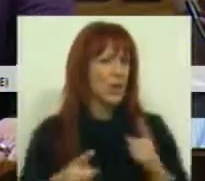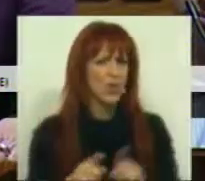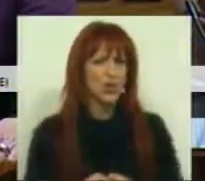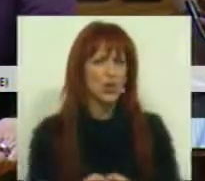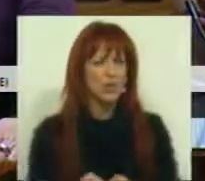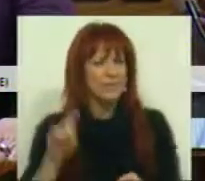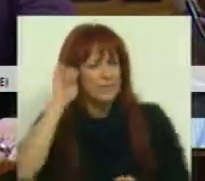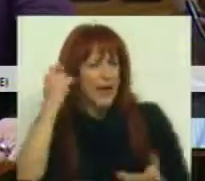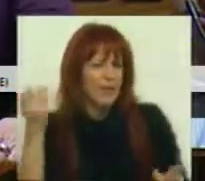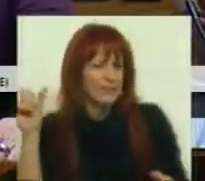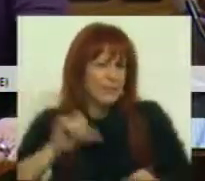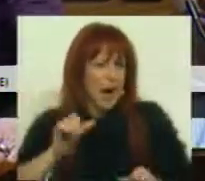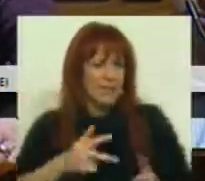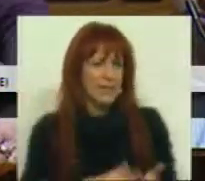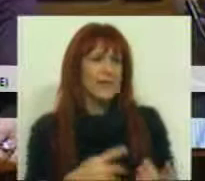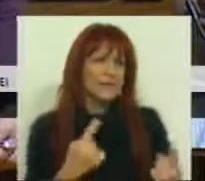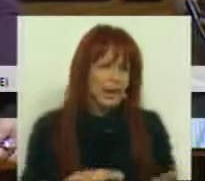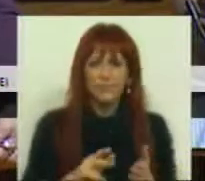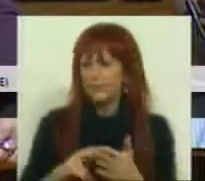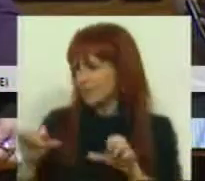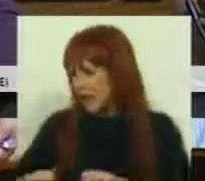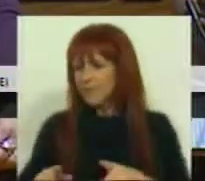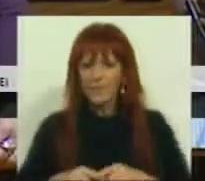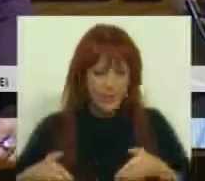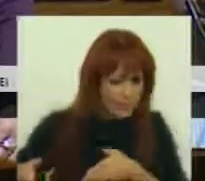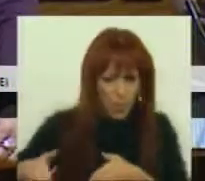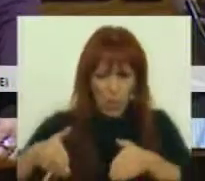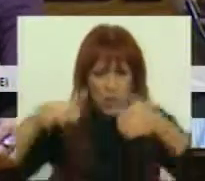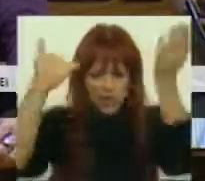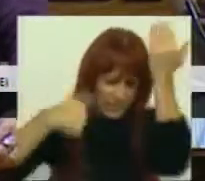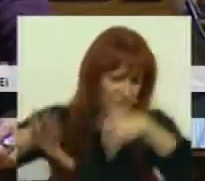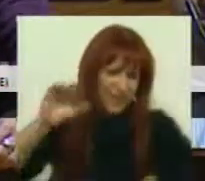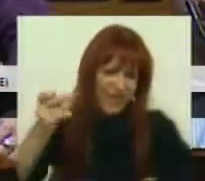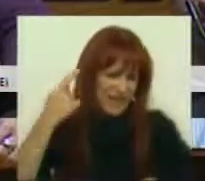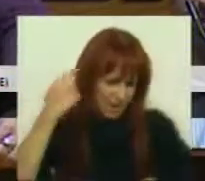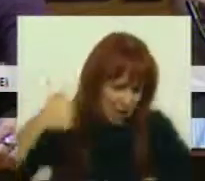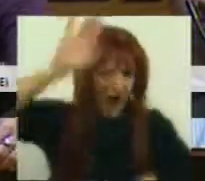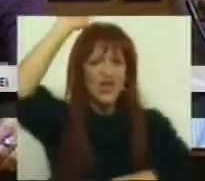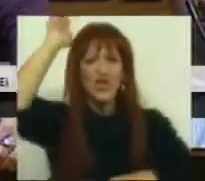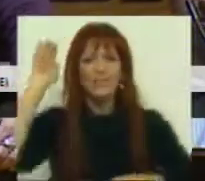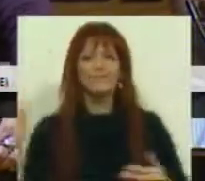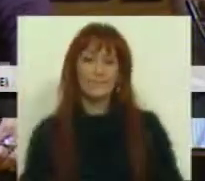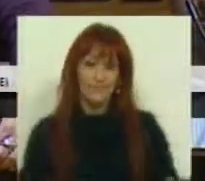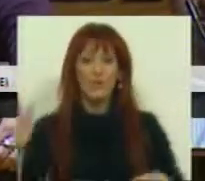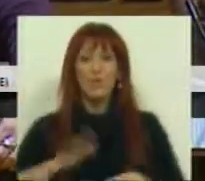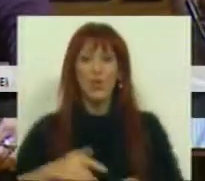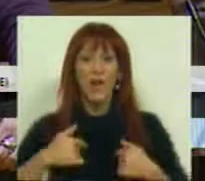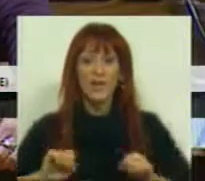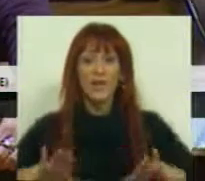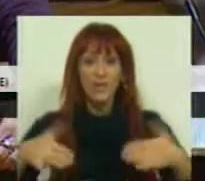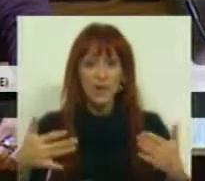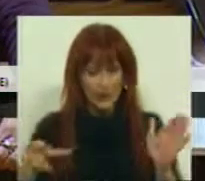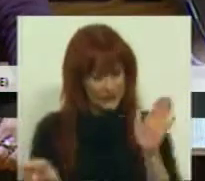dos males que foram reconhecidos neste percurso de mais de 10 anos. E é por isso que a